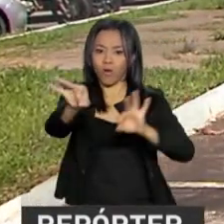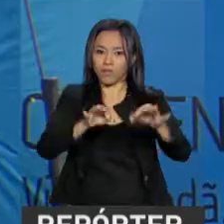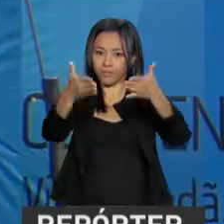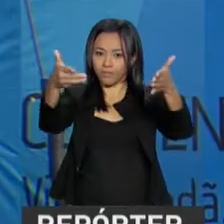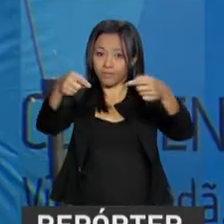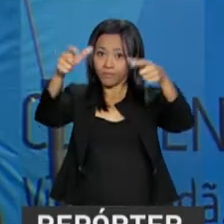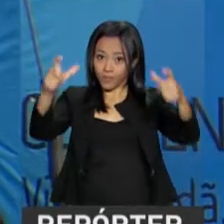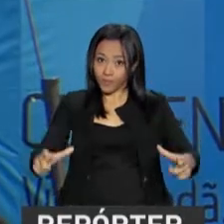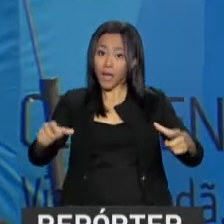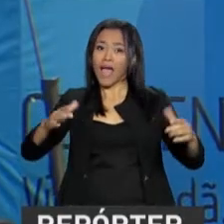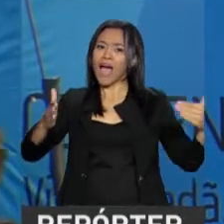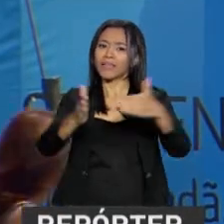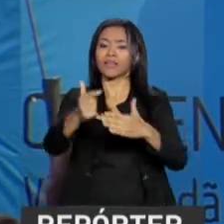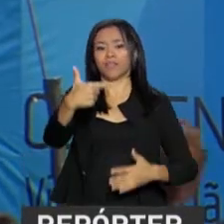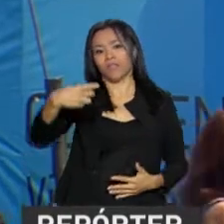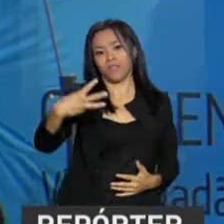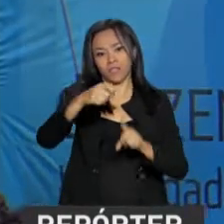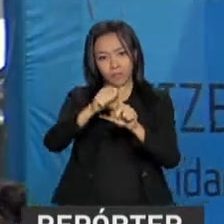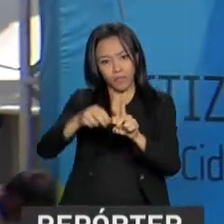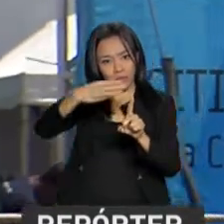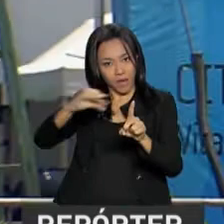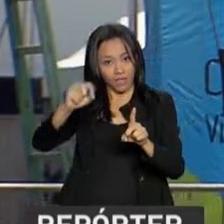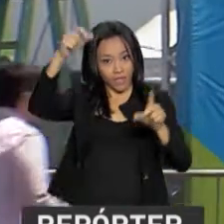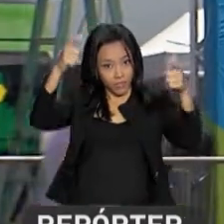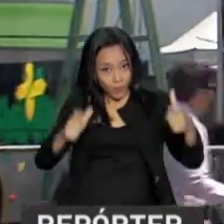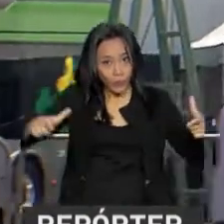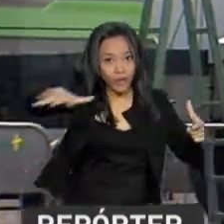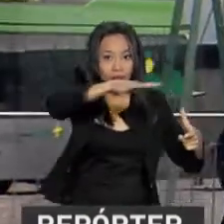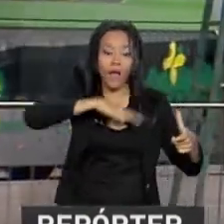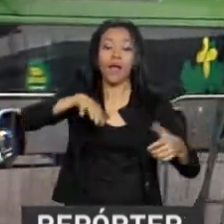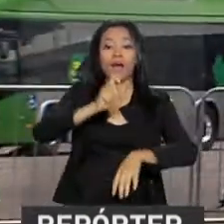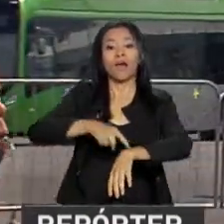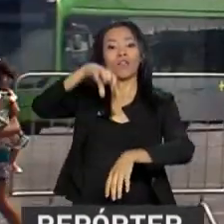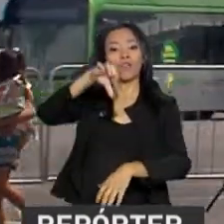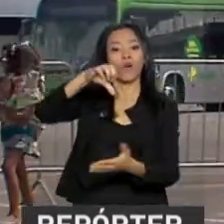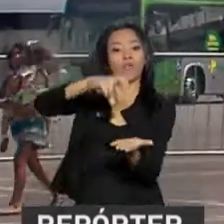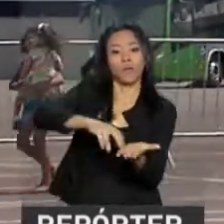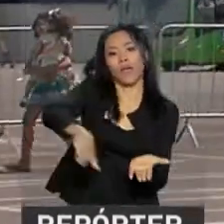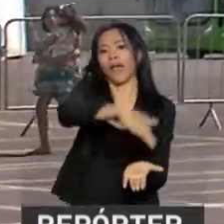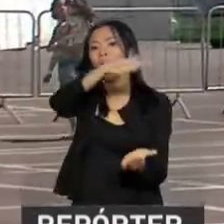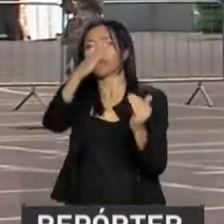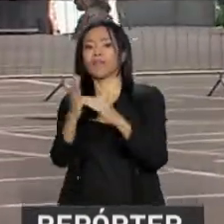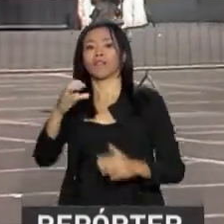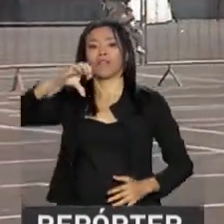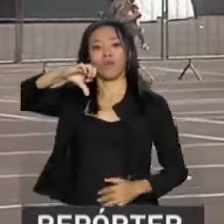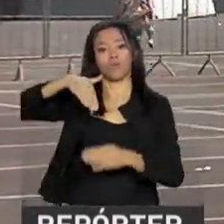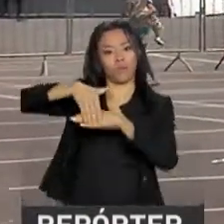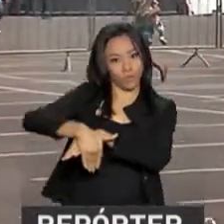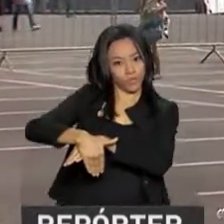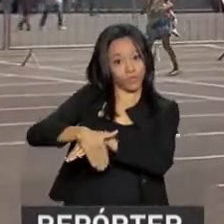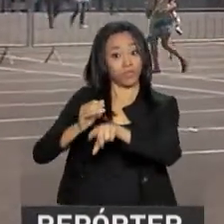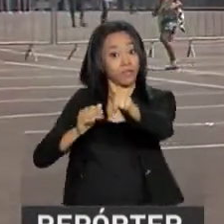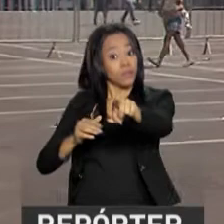até 23 de março a vila cidadão vai funcionar das 9 horas da manhã até às nove da noite e